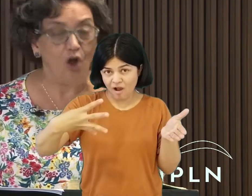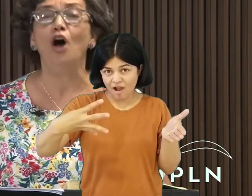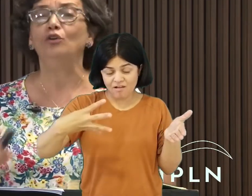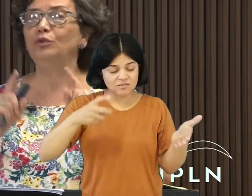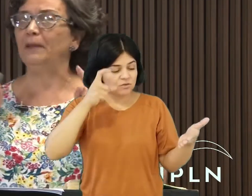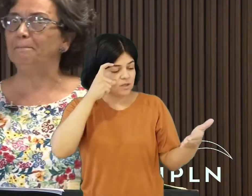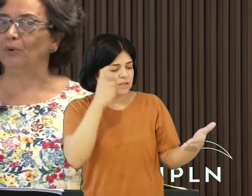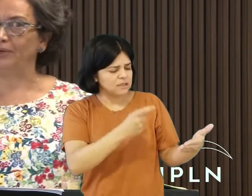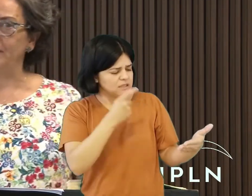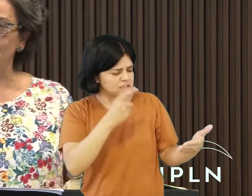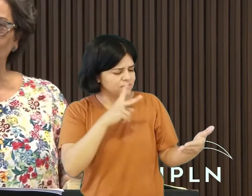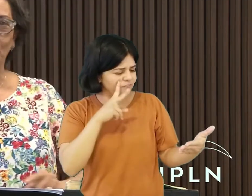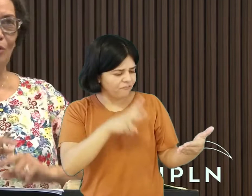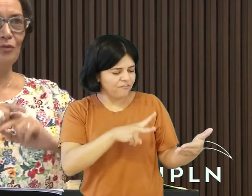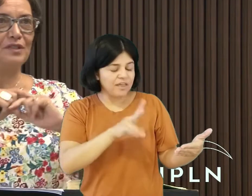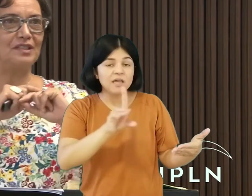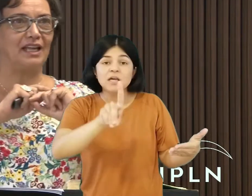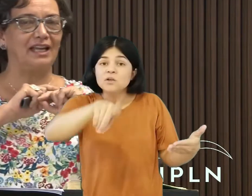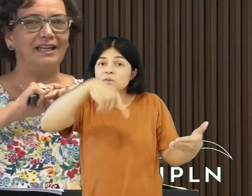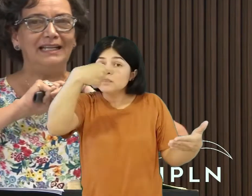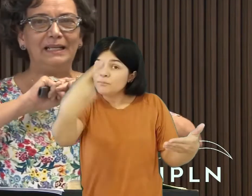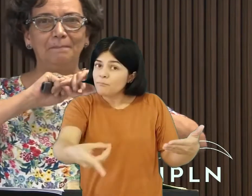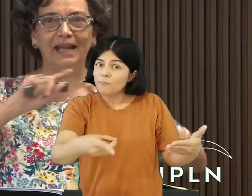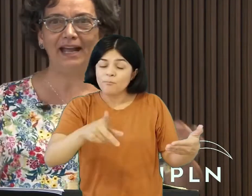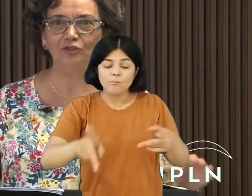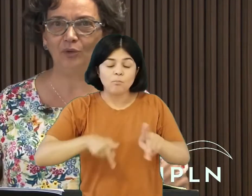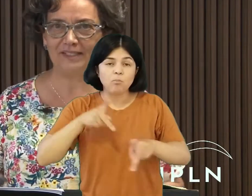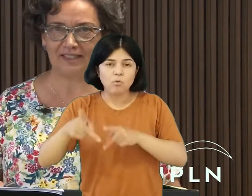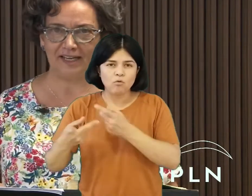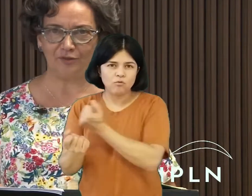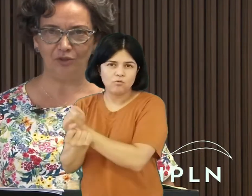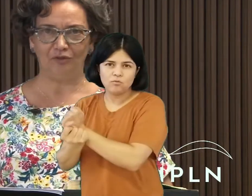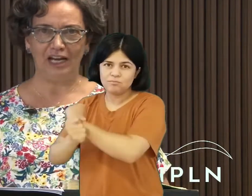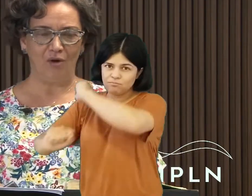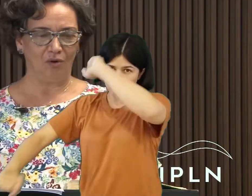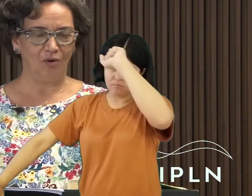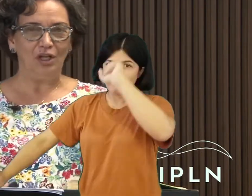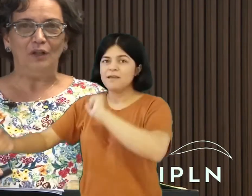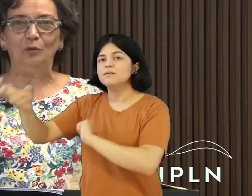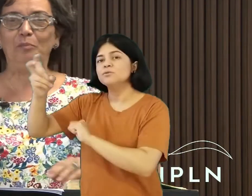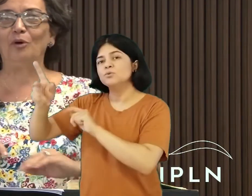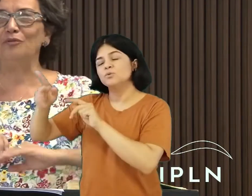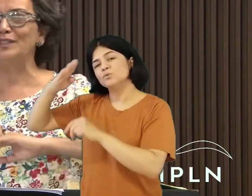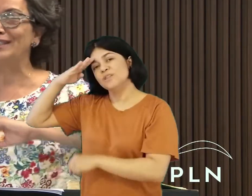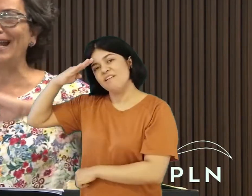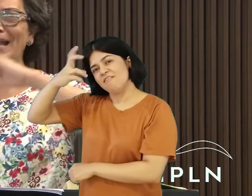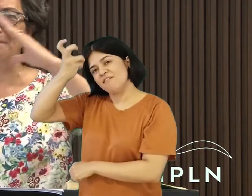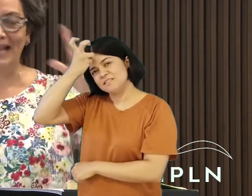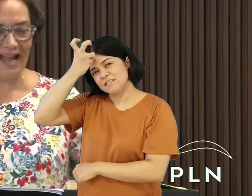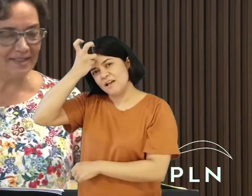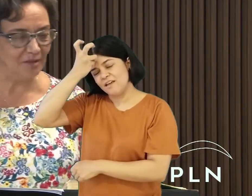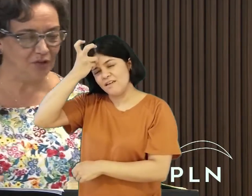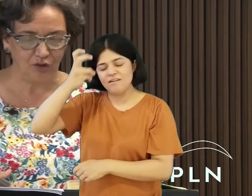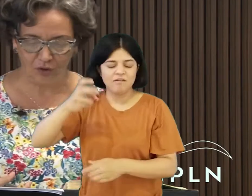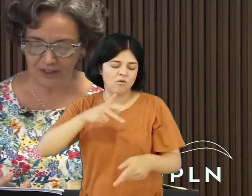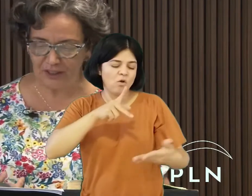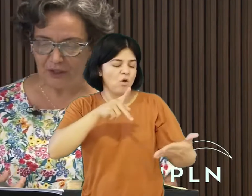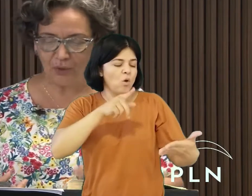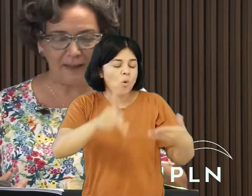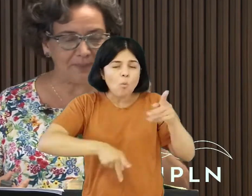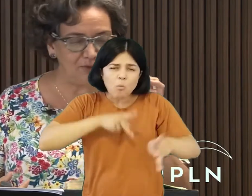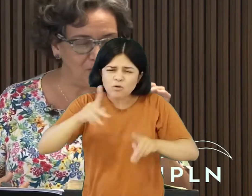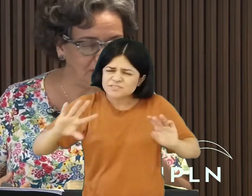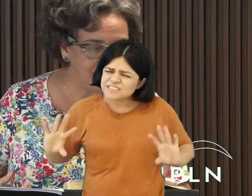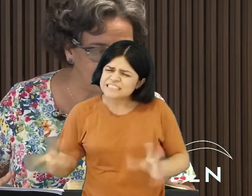que logo depois do povo ser liberto do exército de Faraó, do povo celebrar essa vitória,